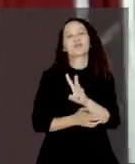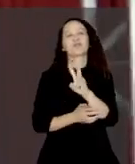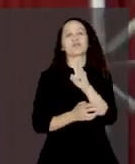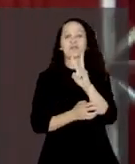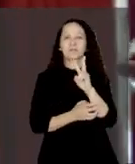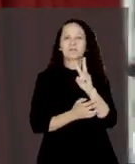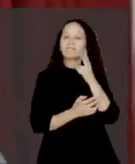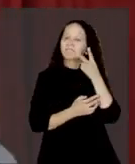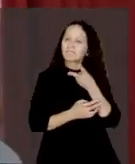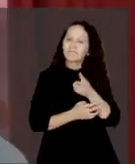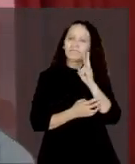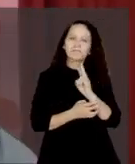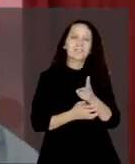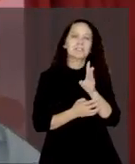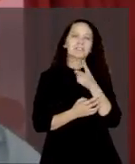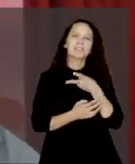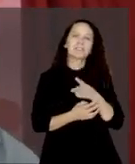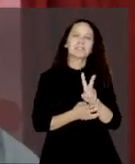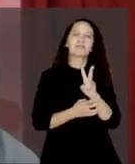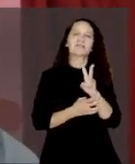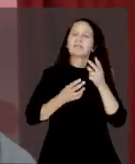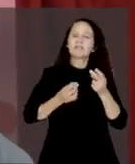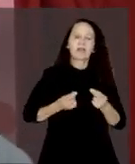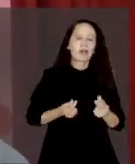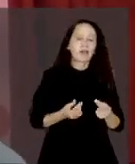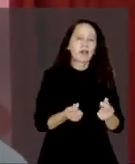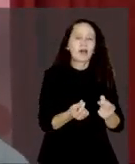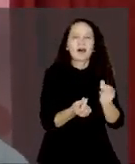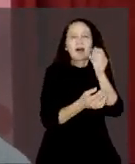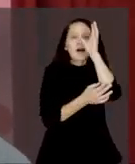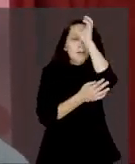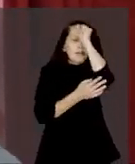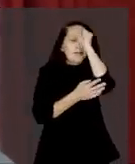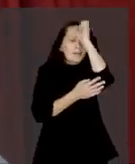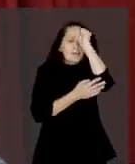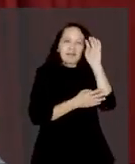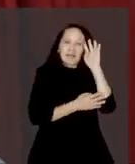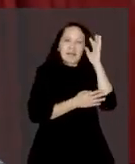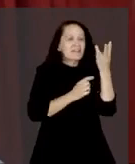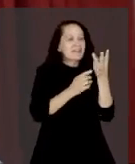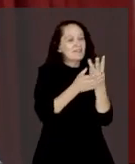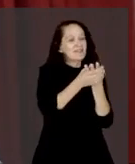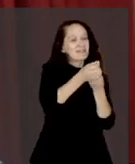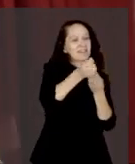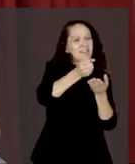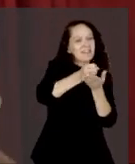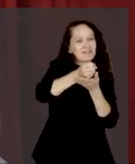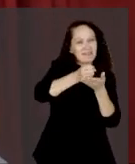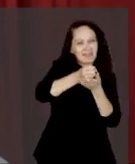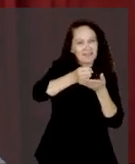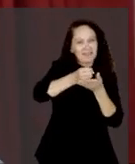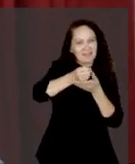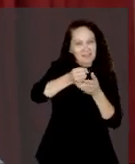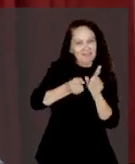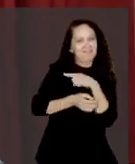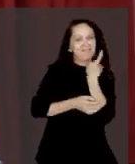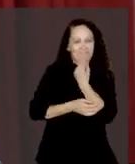palco. E vejam que eu estou no palco do Sindicato dos